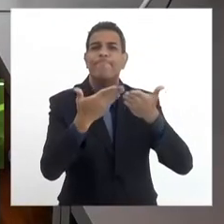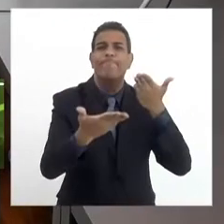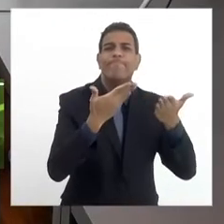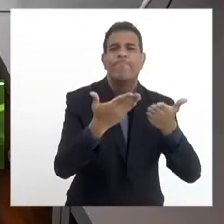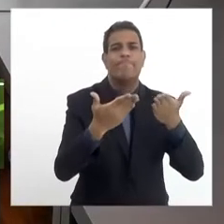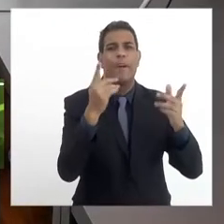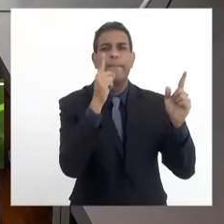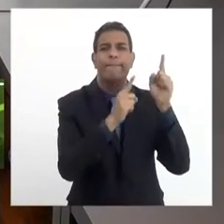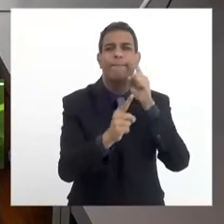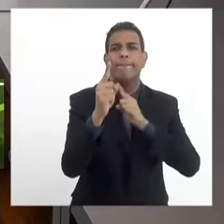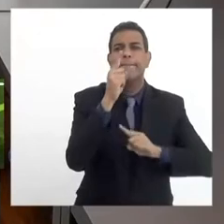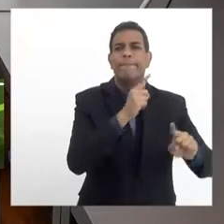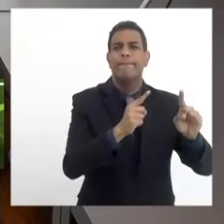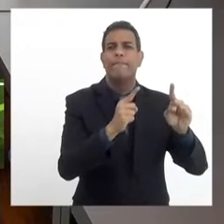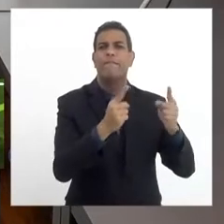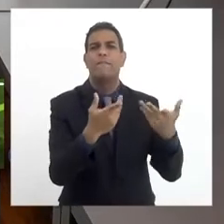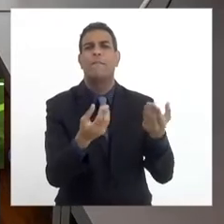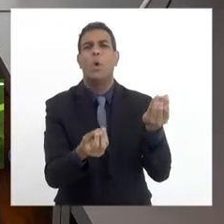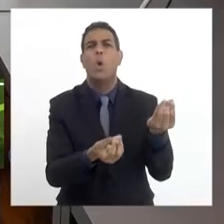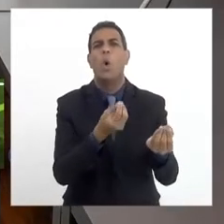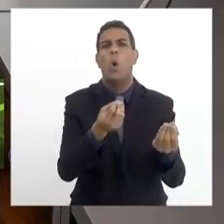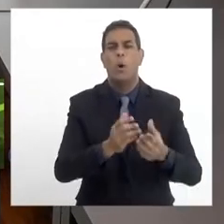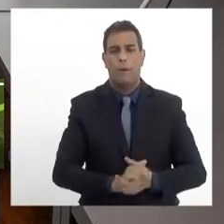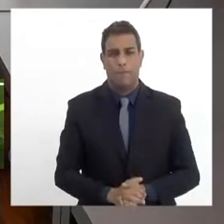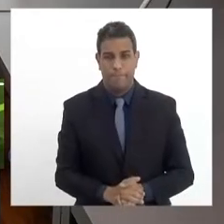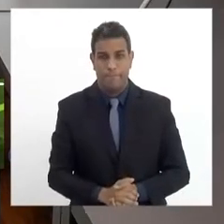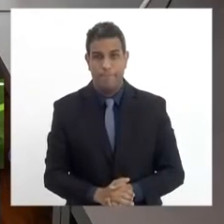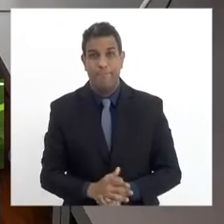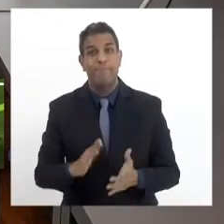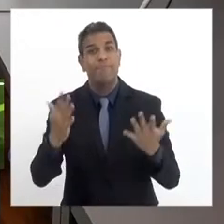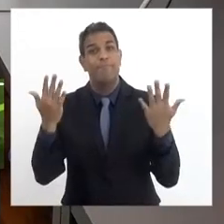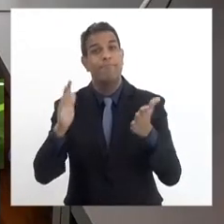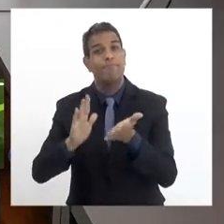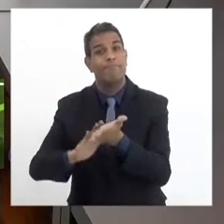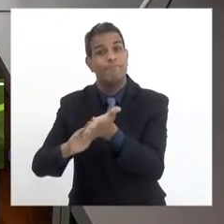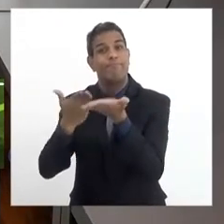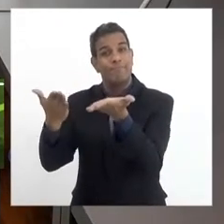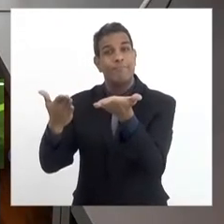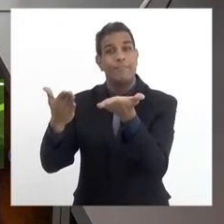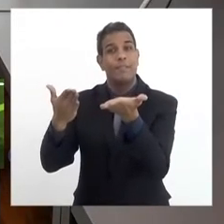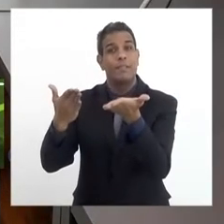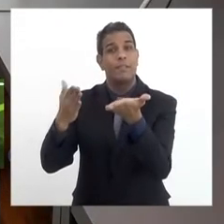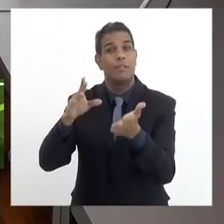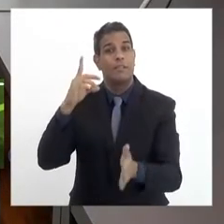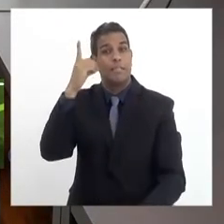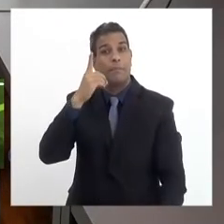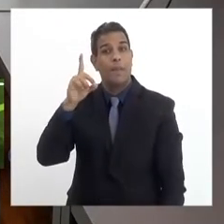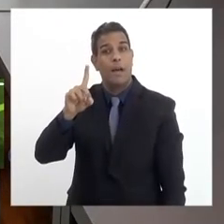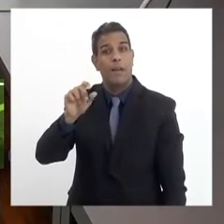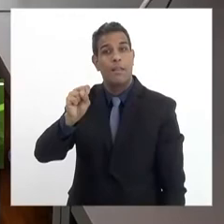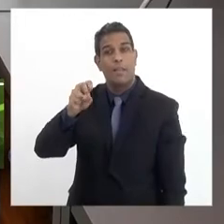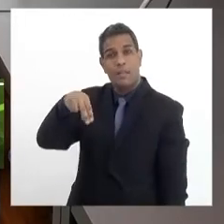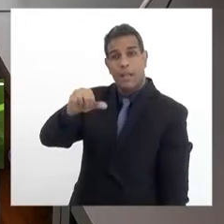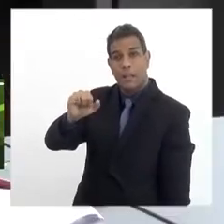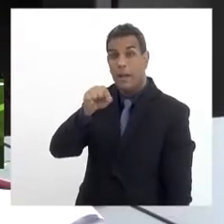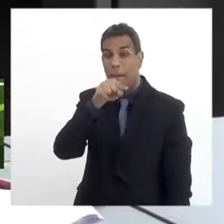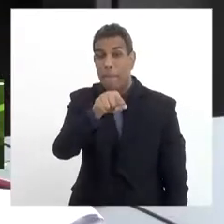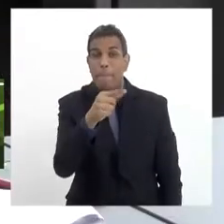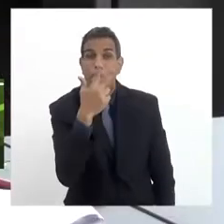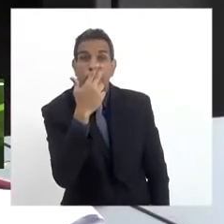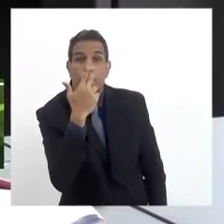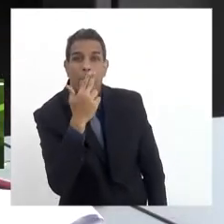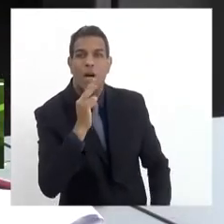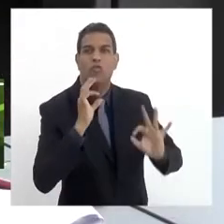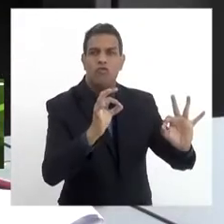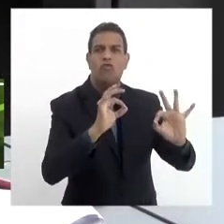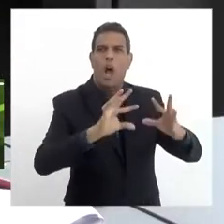é? Parabéns. Pela aprovação, ele está prejudicado. Anexação. Parabenizar a deputada Dani, inclusive. Mas o parecer inicial dado estava correto,